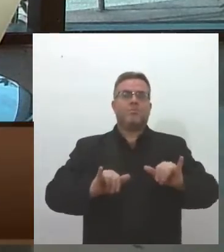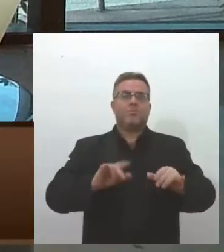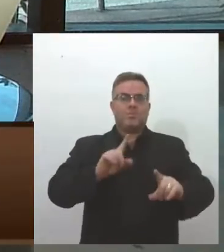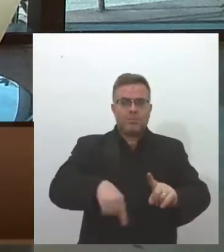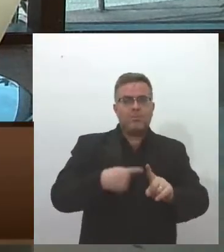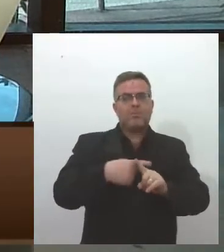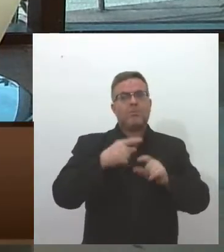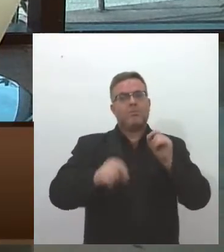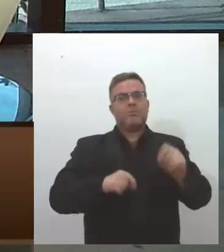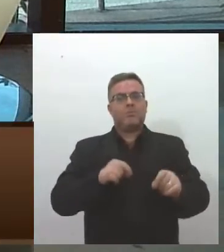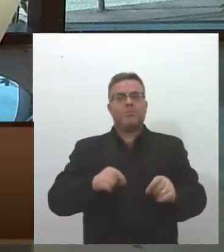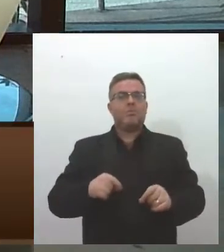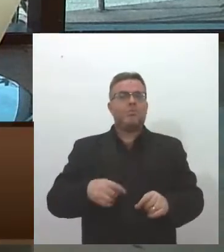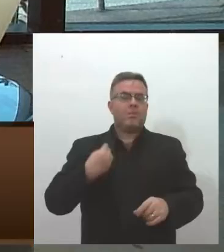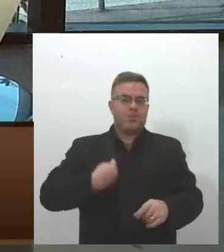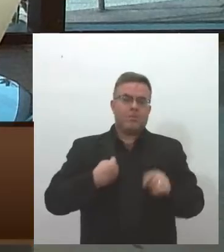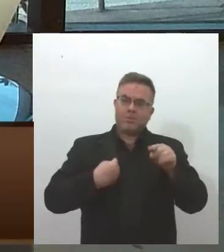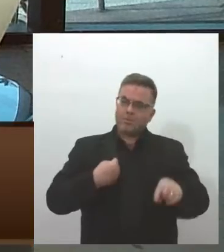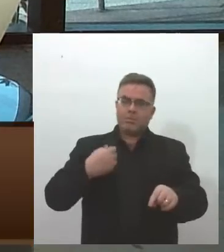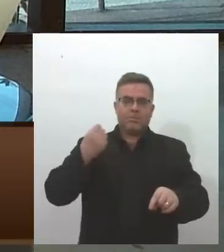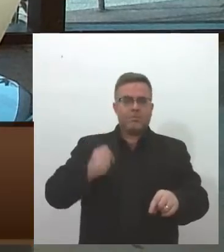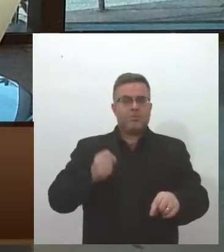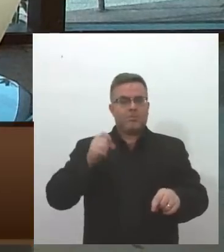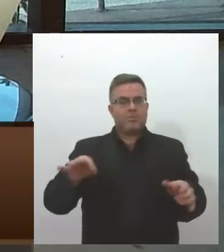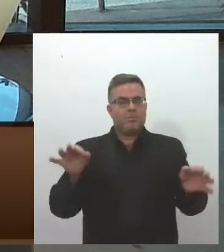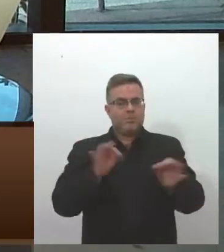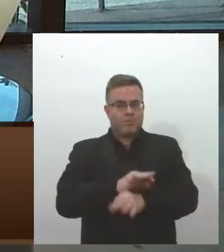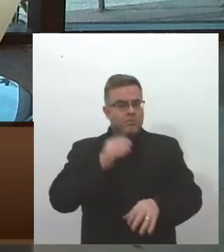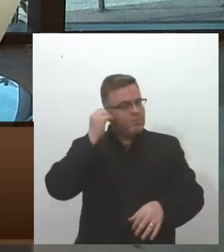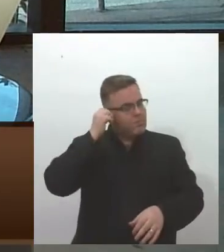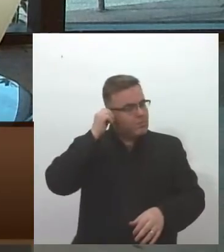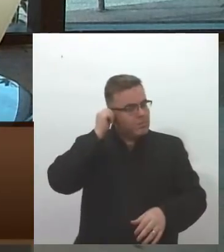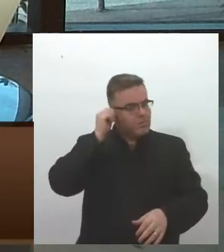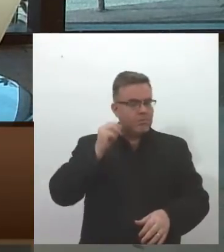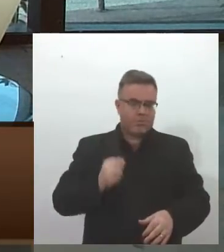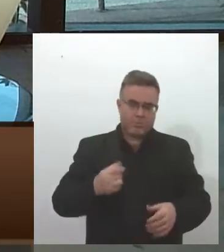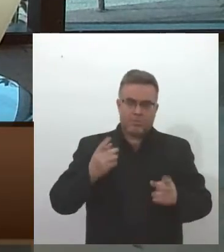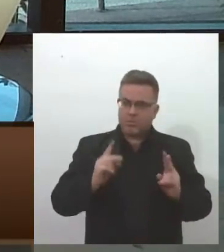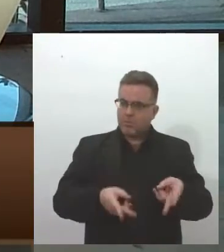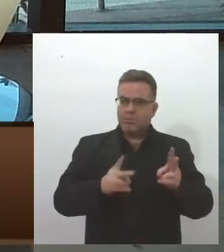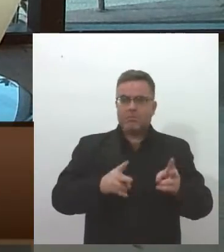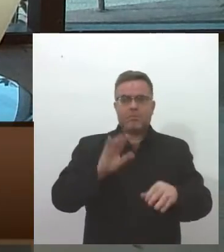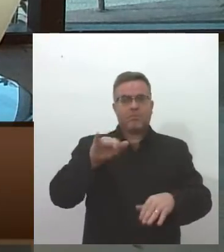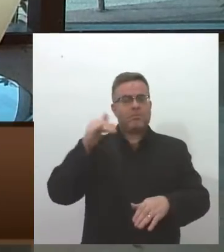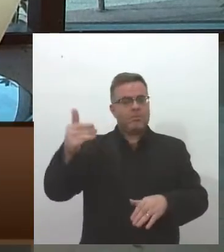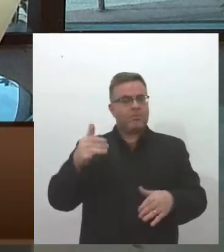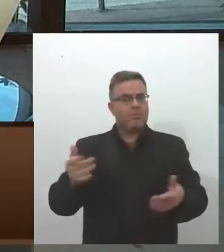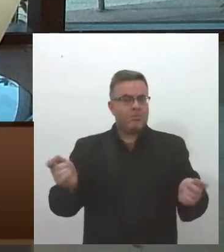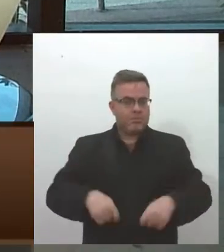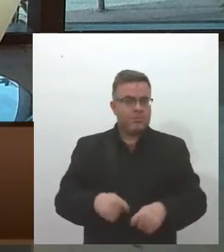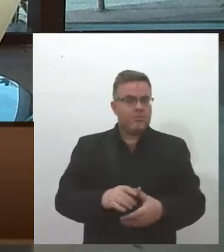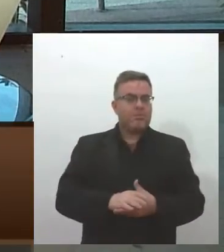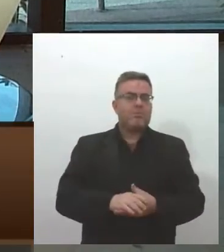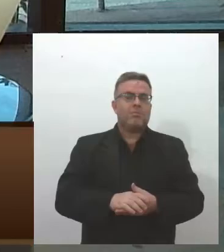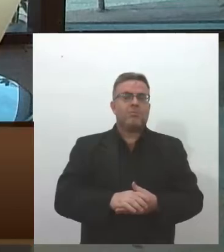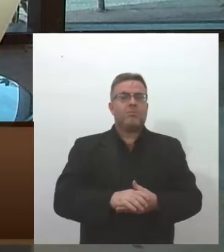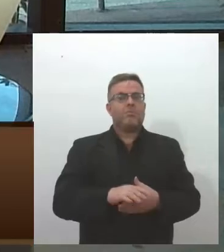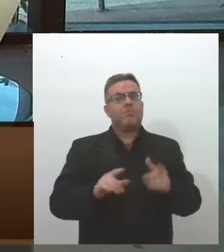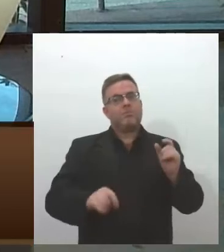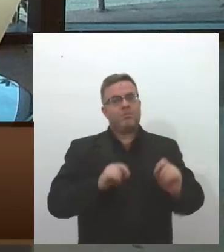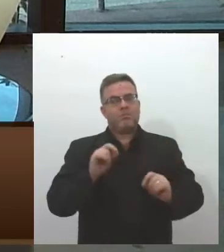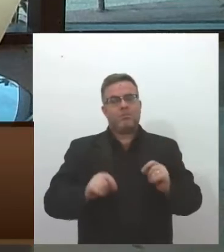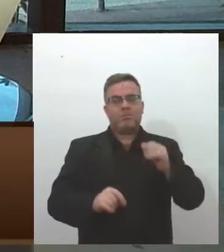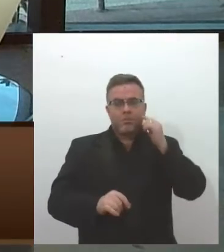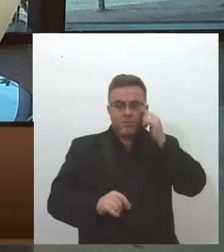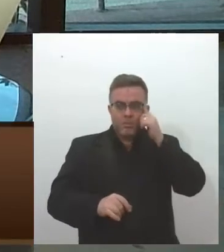o destino Sergipe, ele é visto, ele é lembrado, né, por quem está lá fora. Na verdade, o que